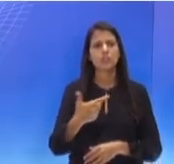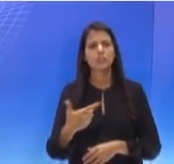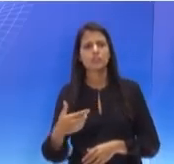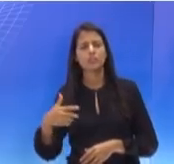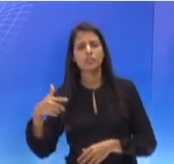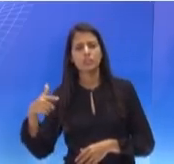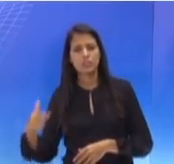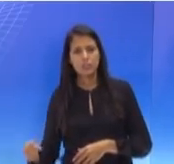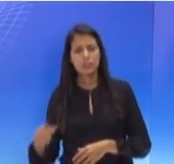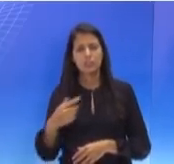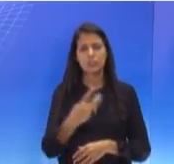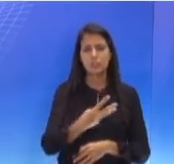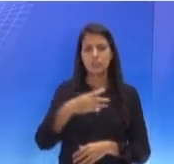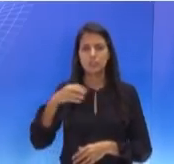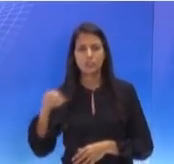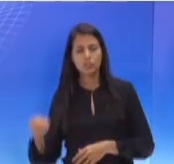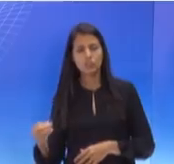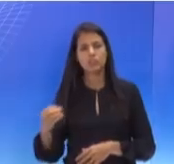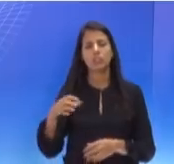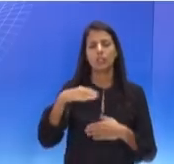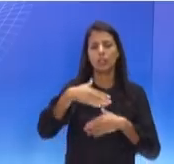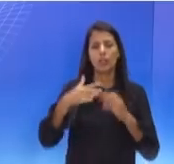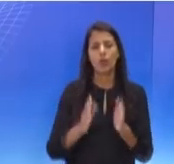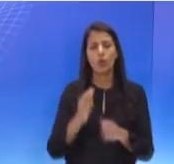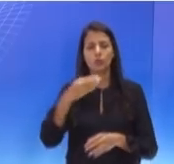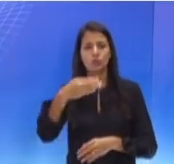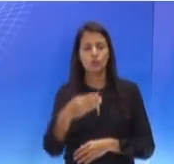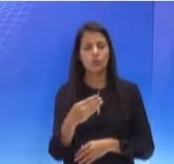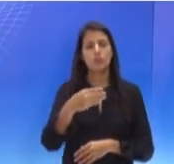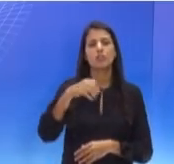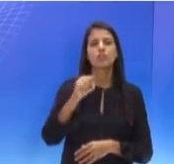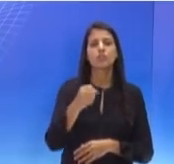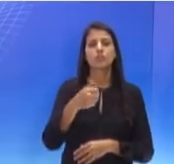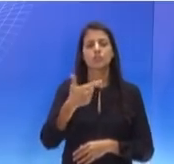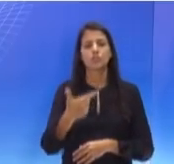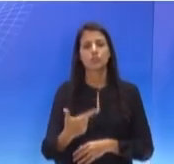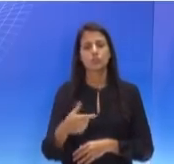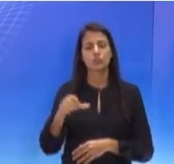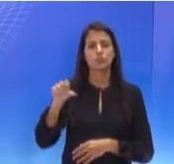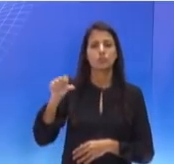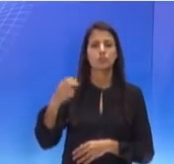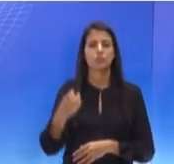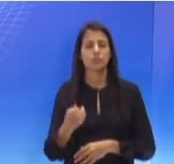Na caixa 4, 82, 95, 82,